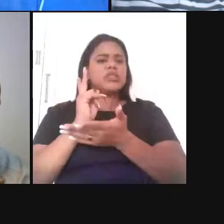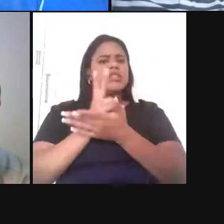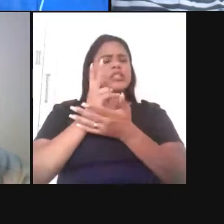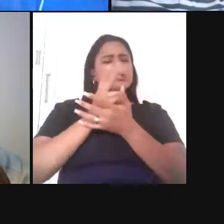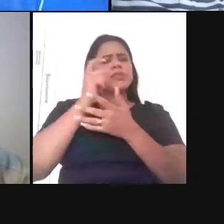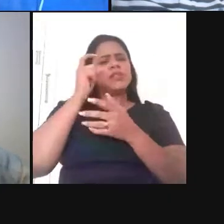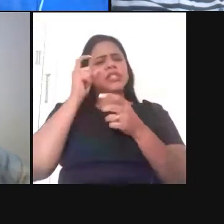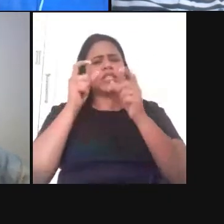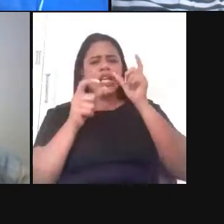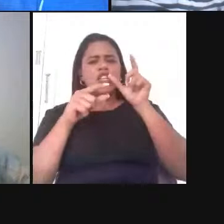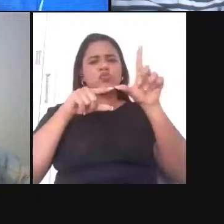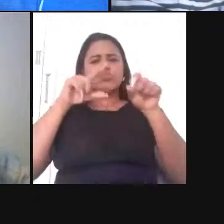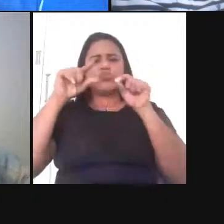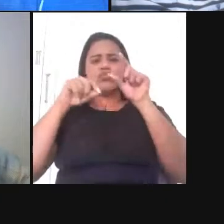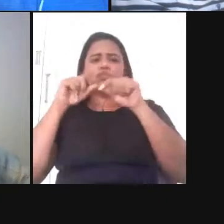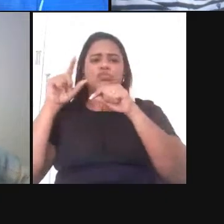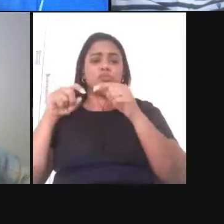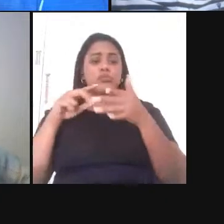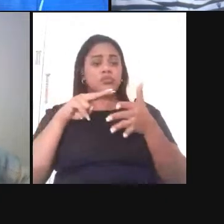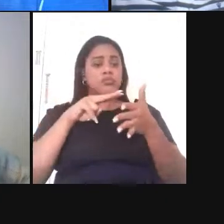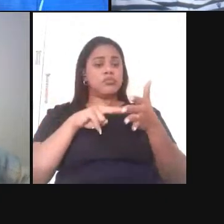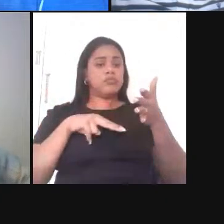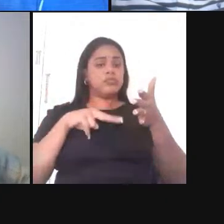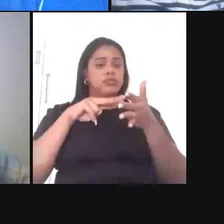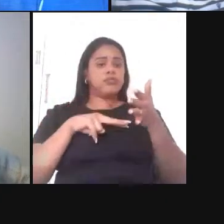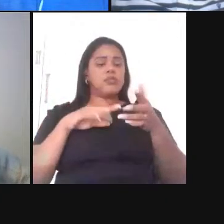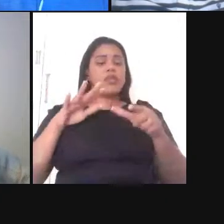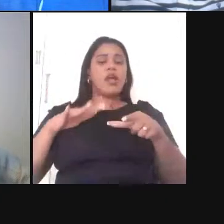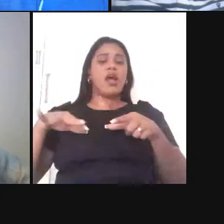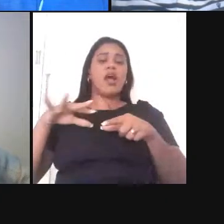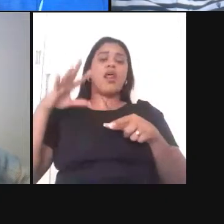E no caso político, naturalmente. Sim.